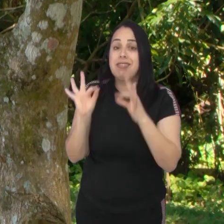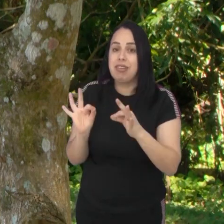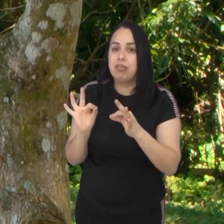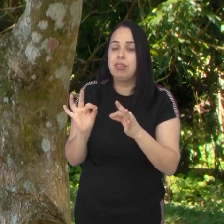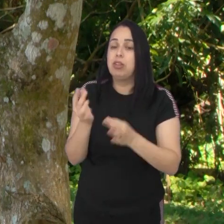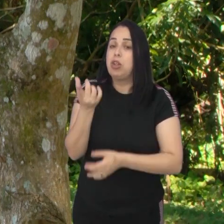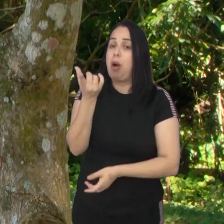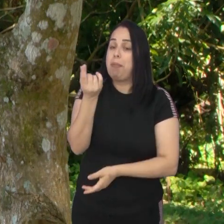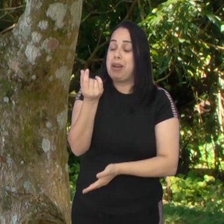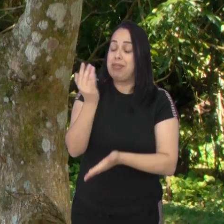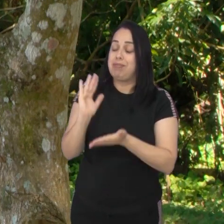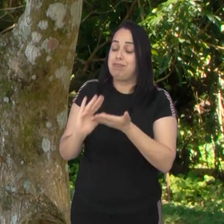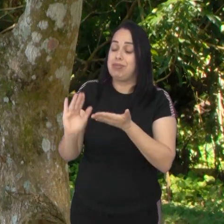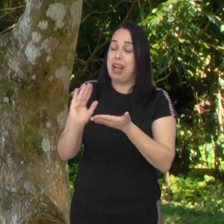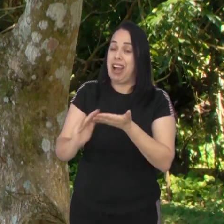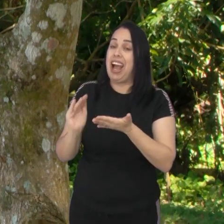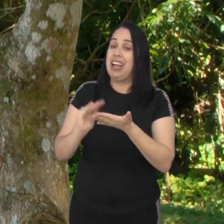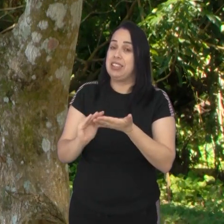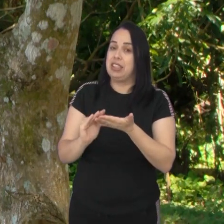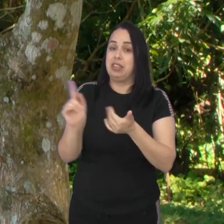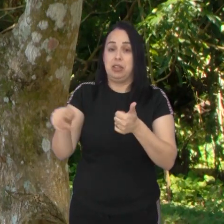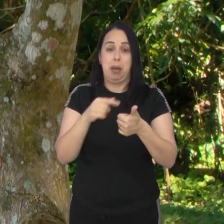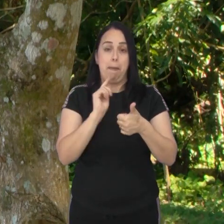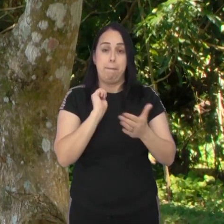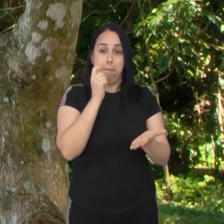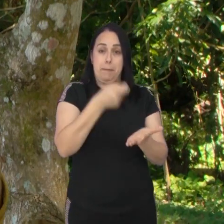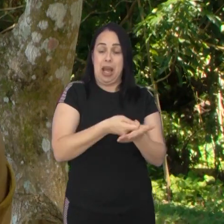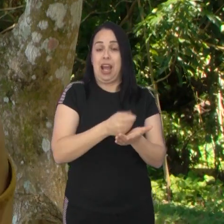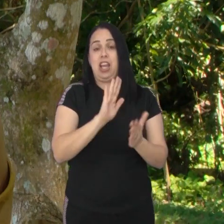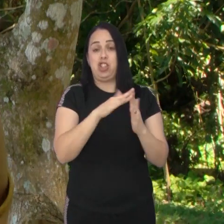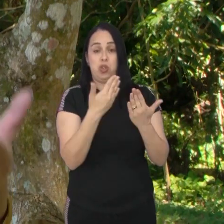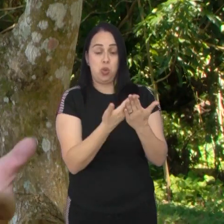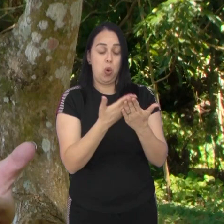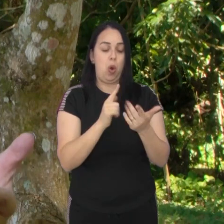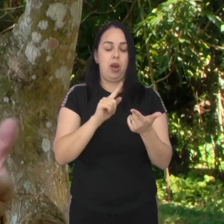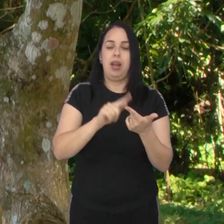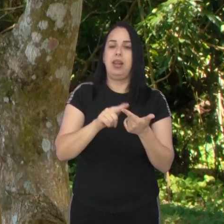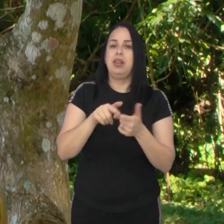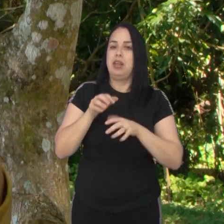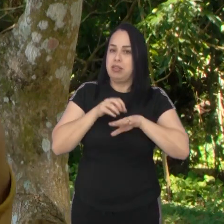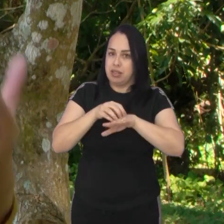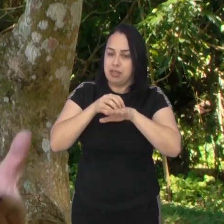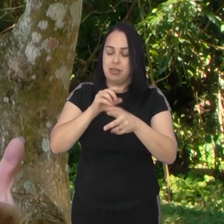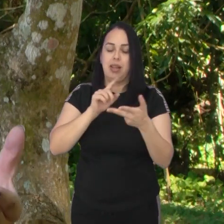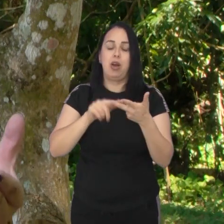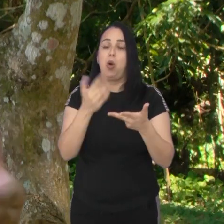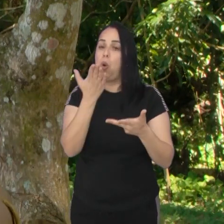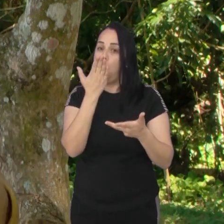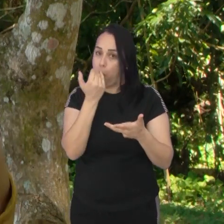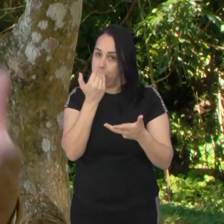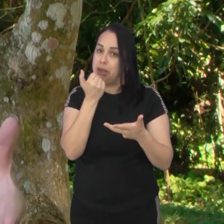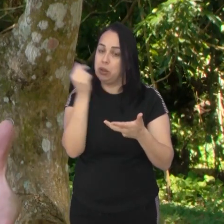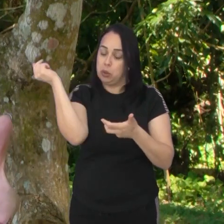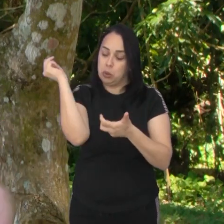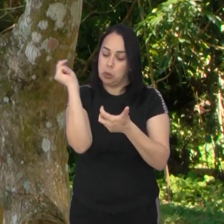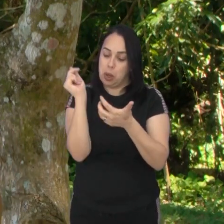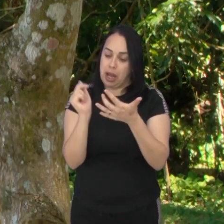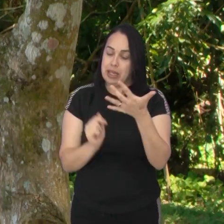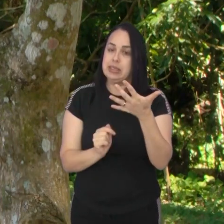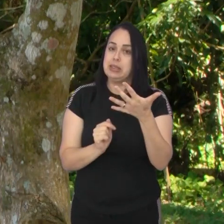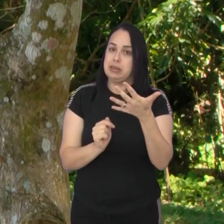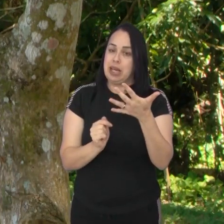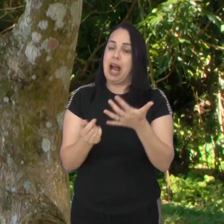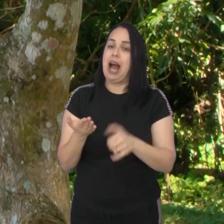atentos com a questão dos gastos. Nessa época do ano, vem a mensalidade da escola, transporte, merenda